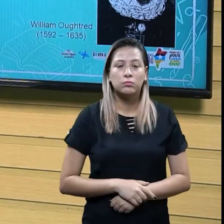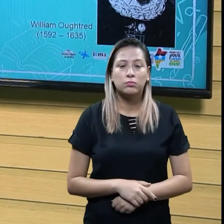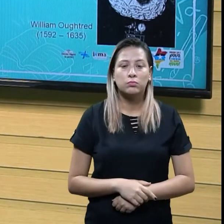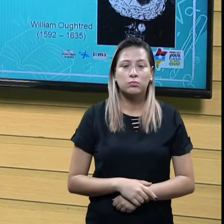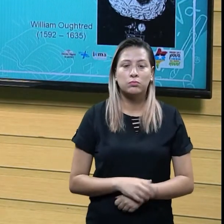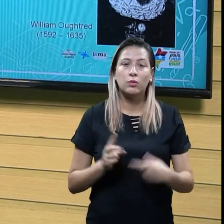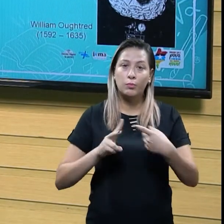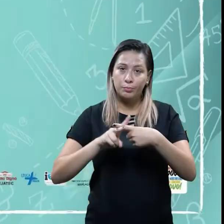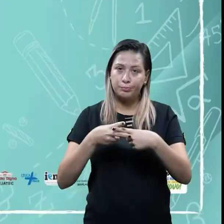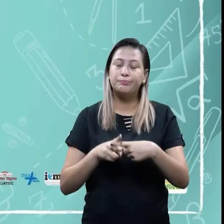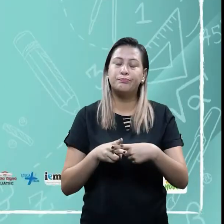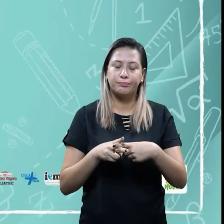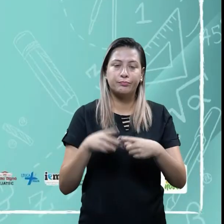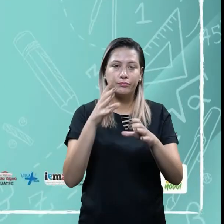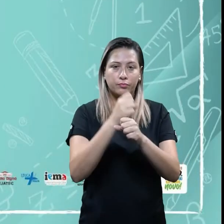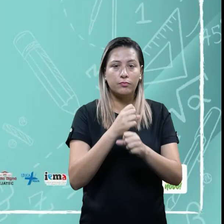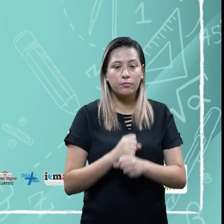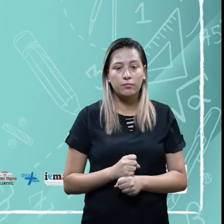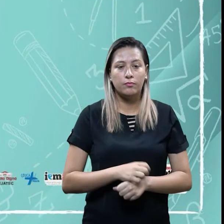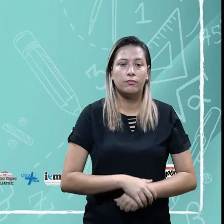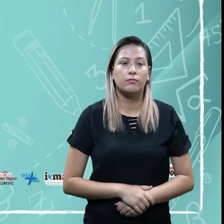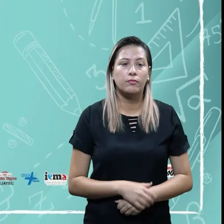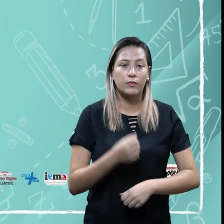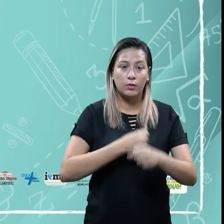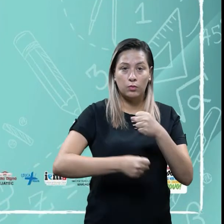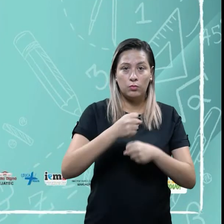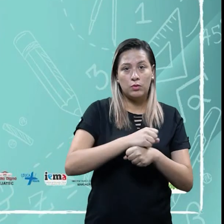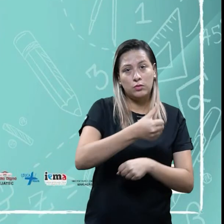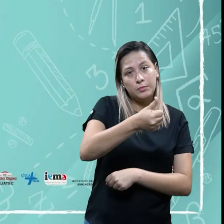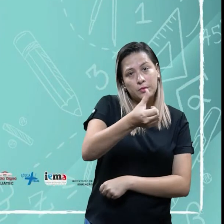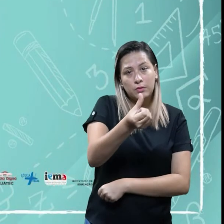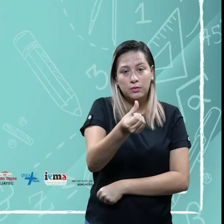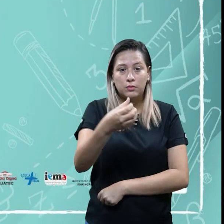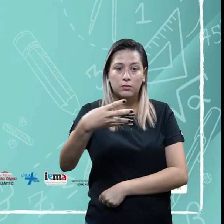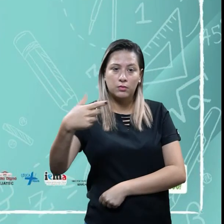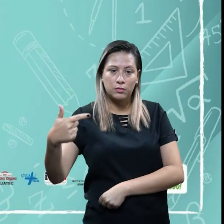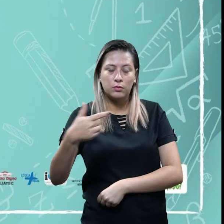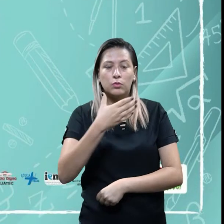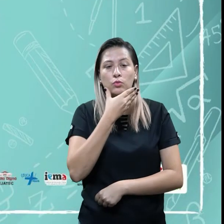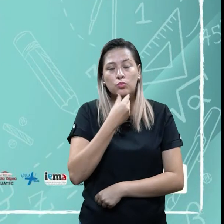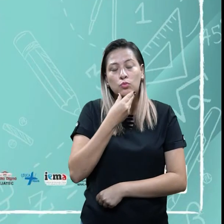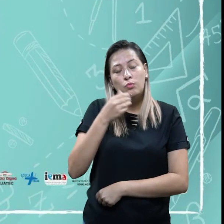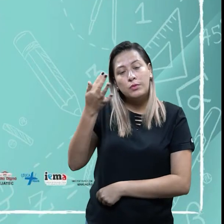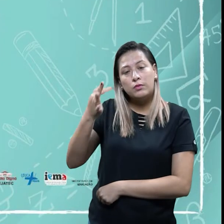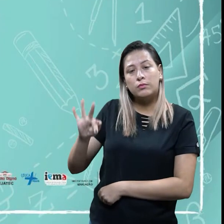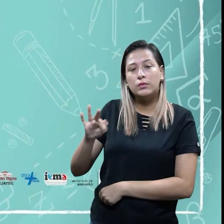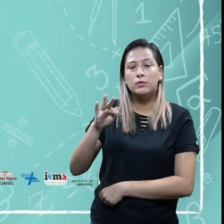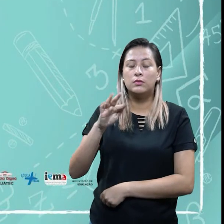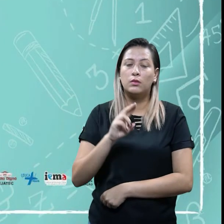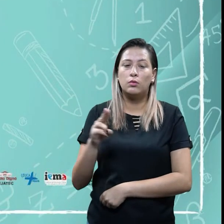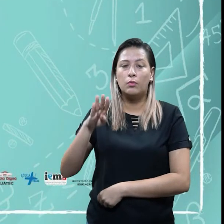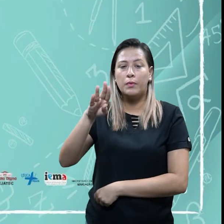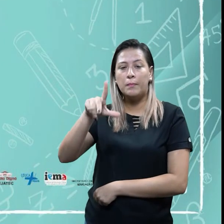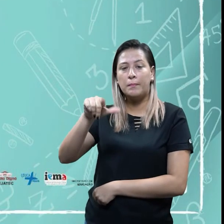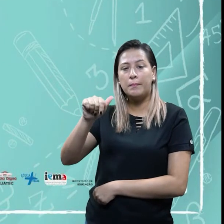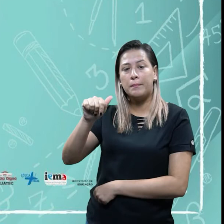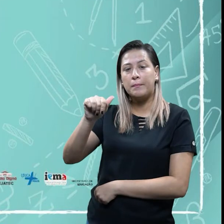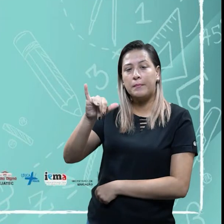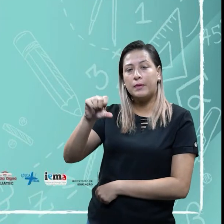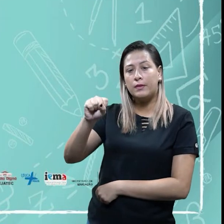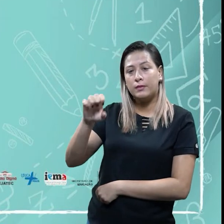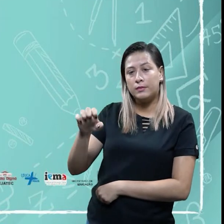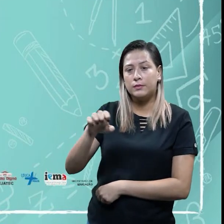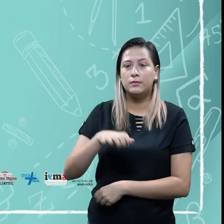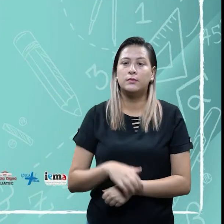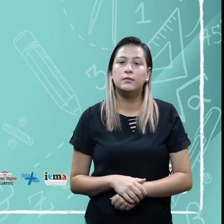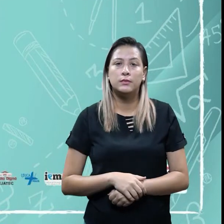fazia esse tipo de cálculo. Em 1642, o francês Blaise Pascal desenvolveu o que viria a